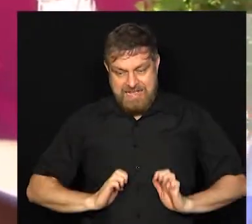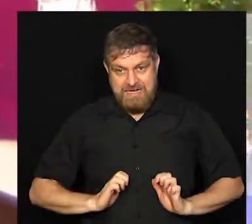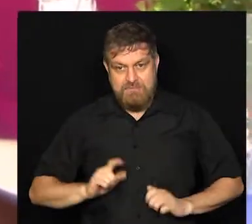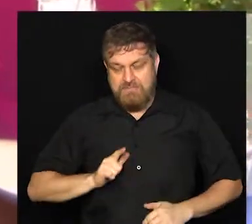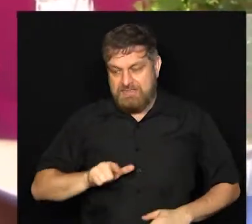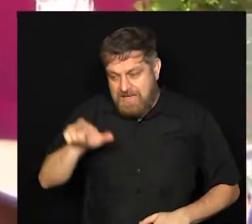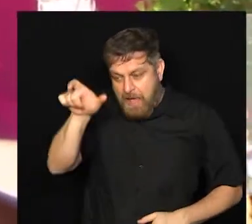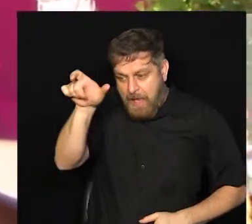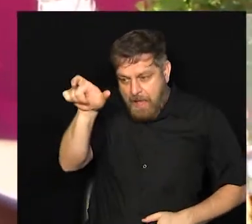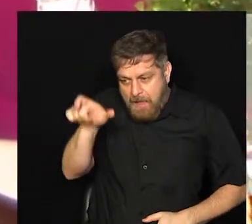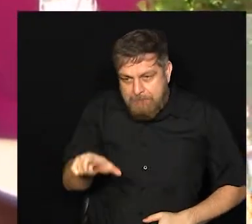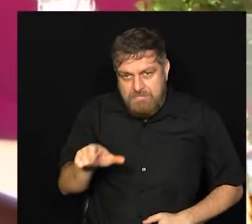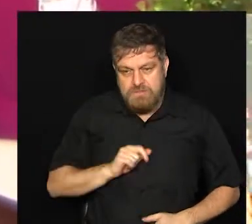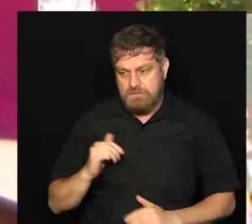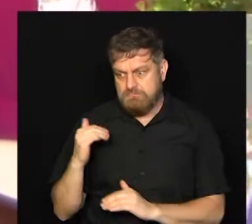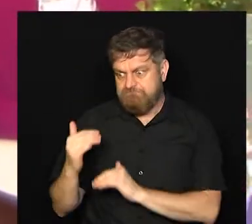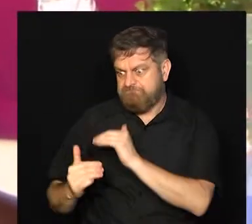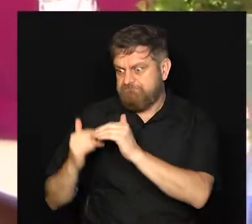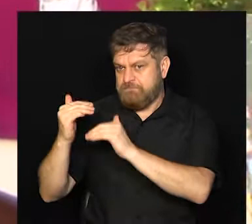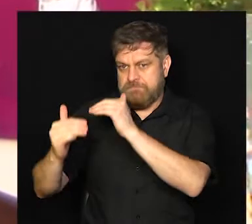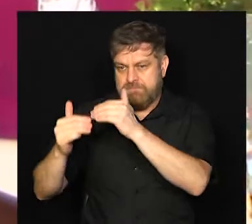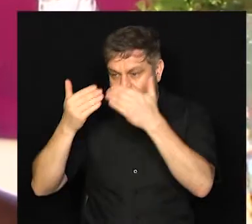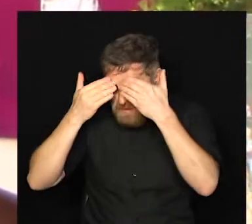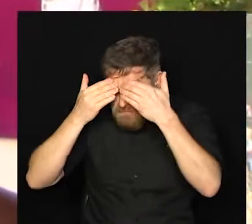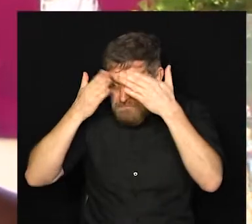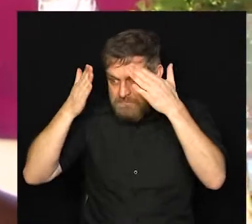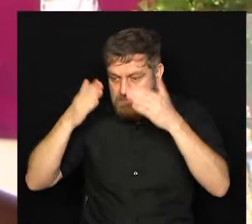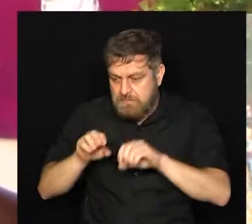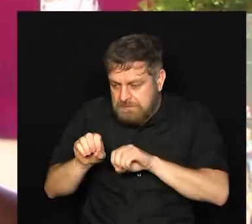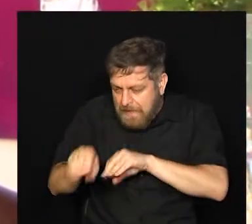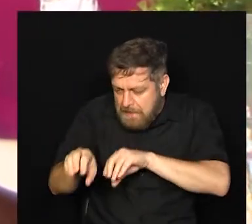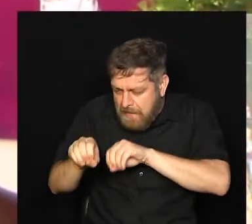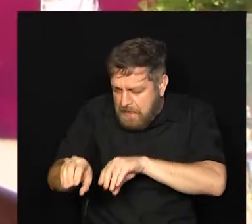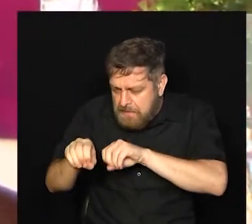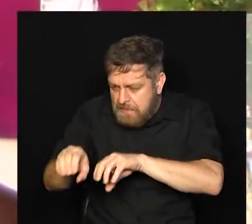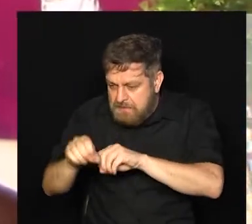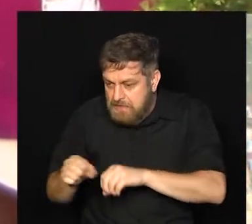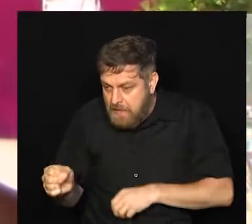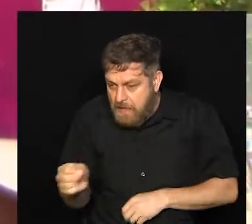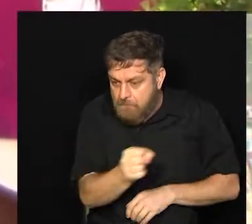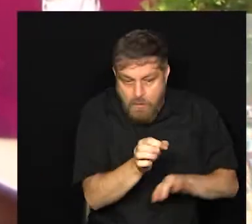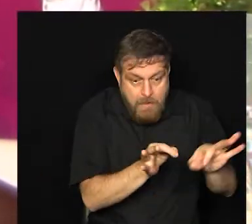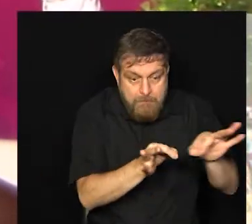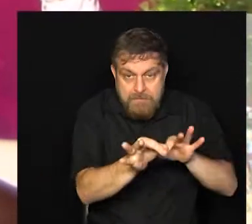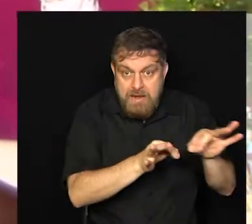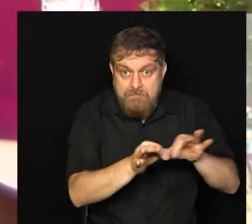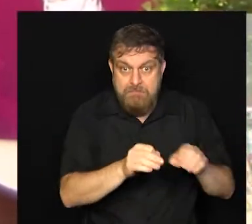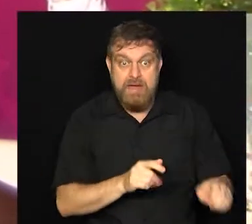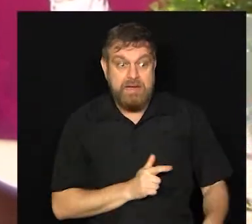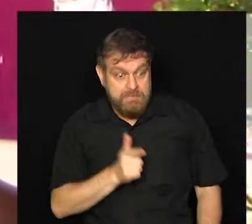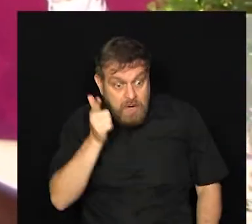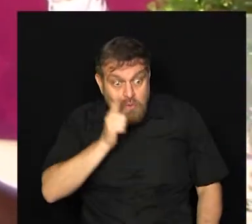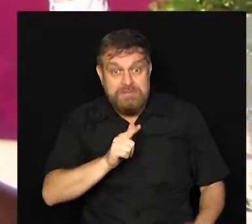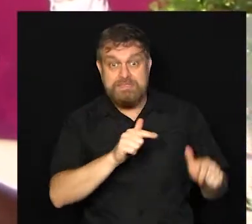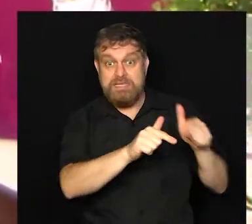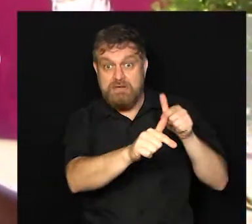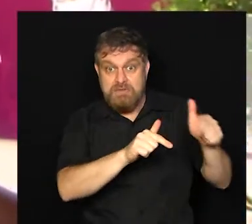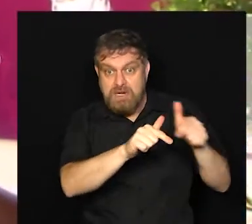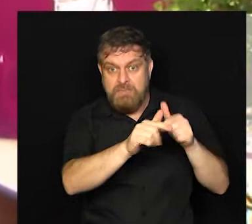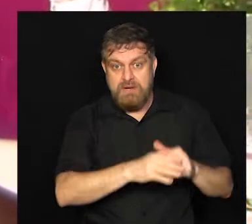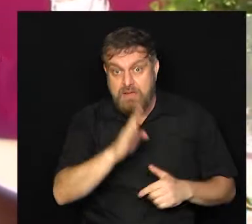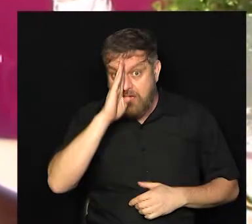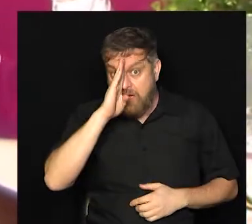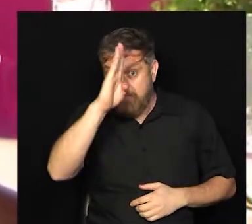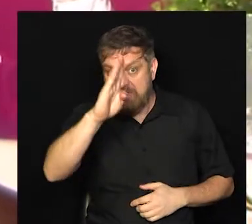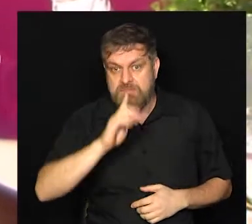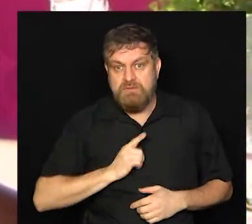caráter deles, como estão abertos ainda, eles ajudam a formar e preparam para o mercado de trabalho, que é tão difícil, tão competitivo. Principalmente para as pessoas